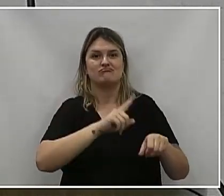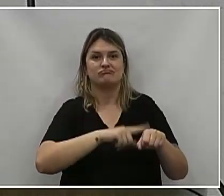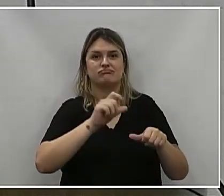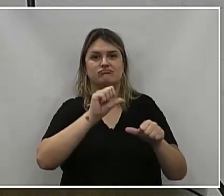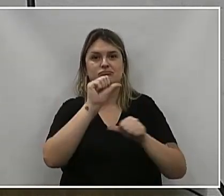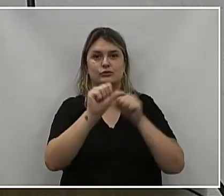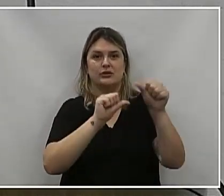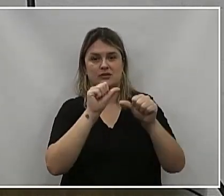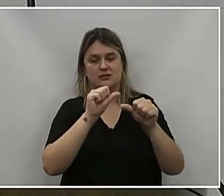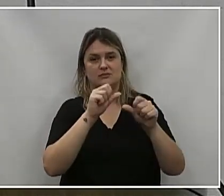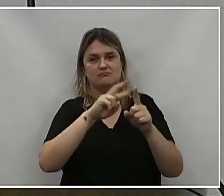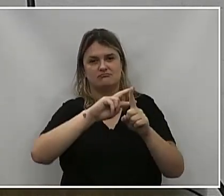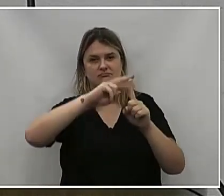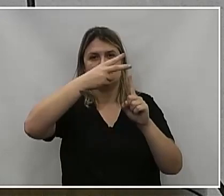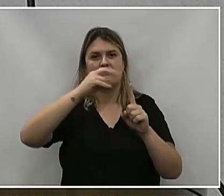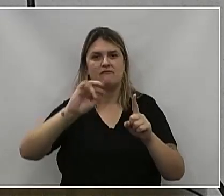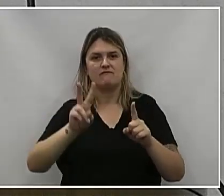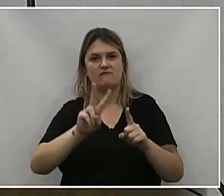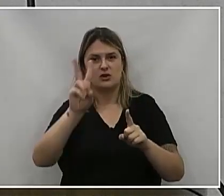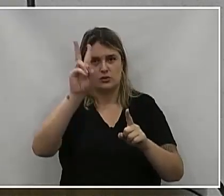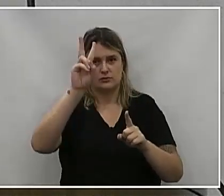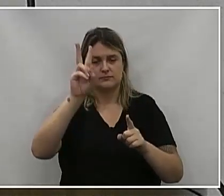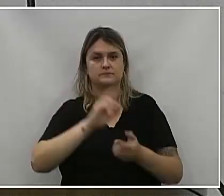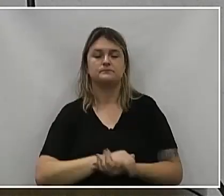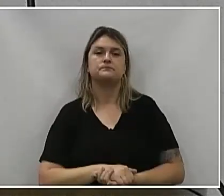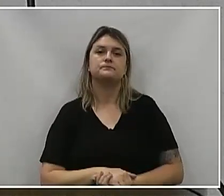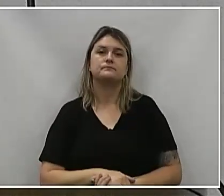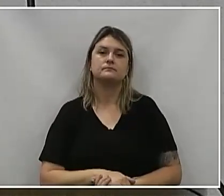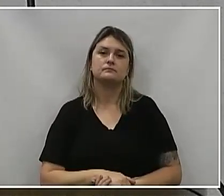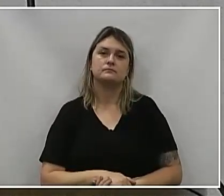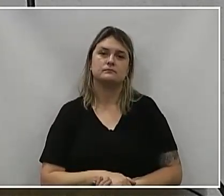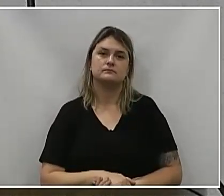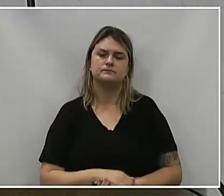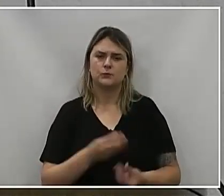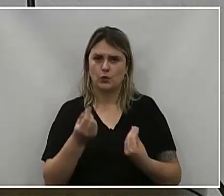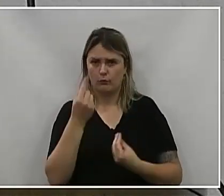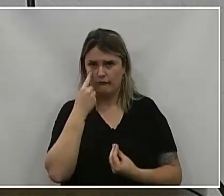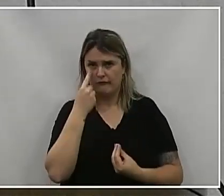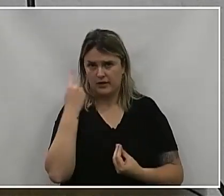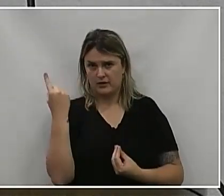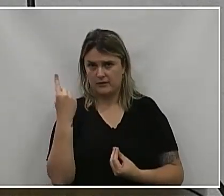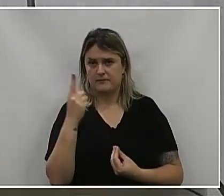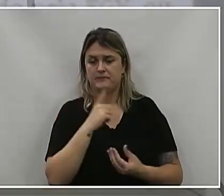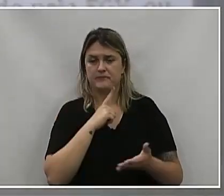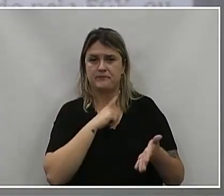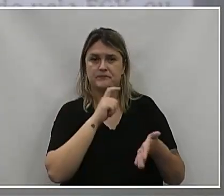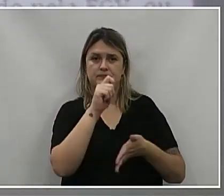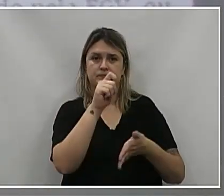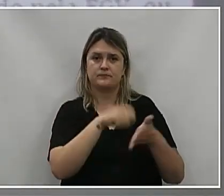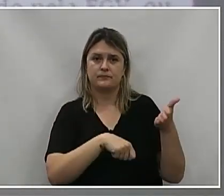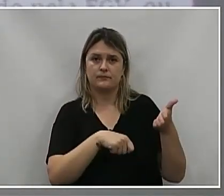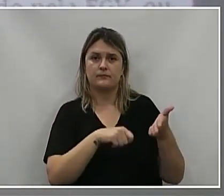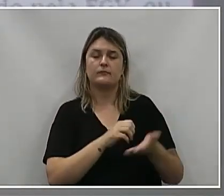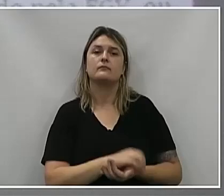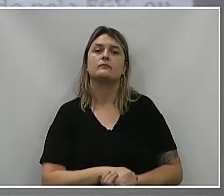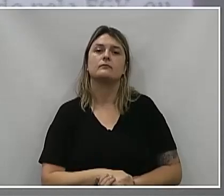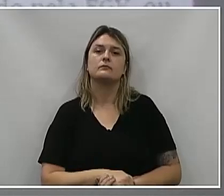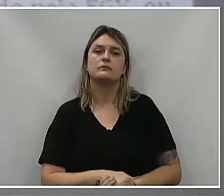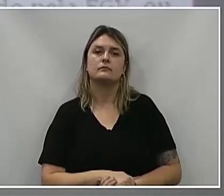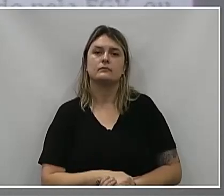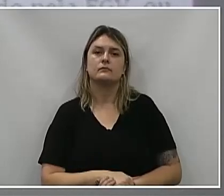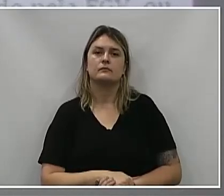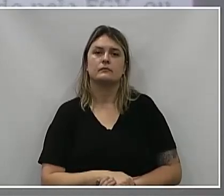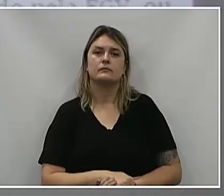teria um reajuste. E aí, a fórmula de reajuste, como vocês podem ver, que está prevista no contrato,